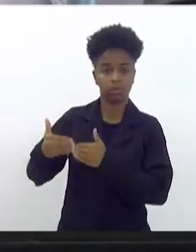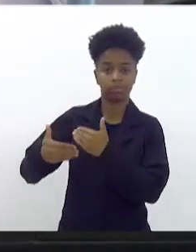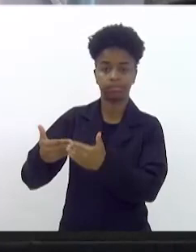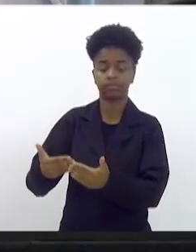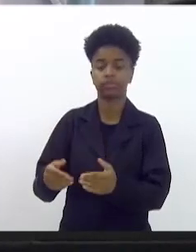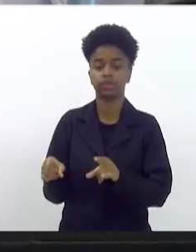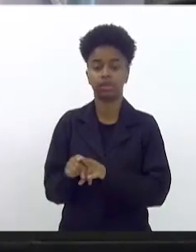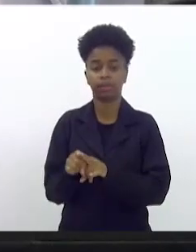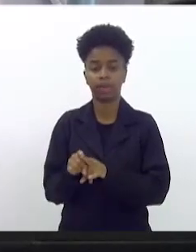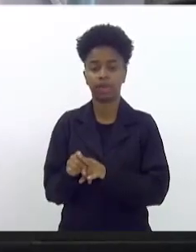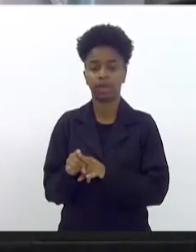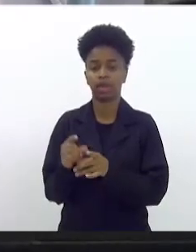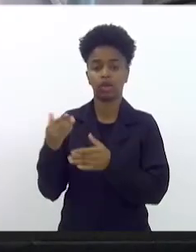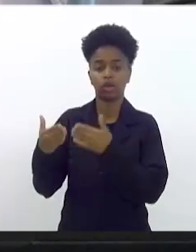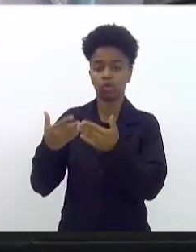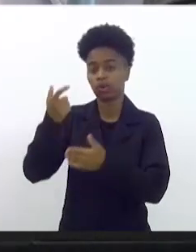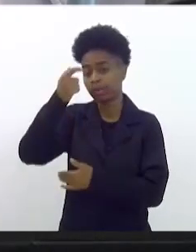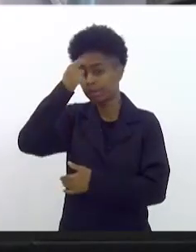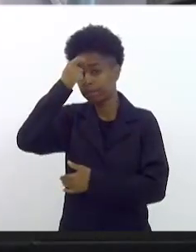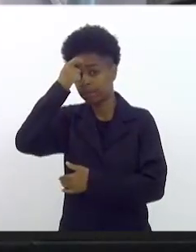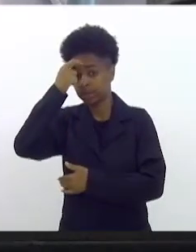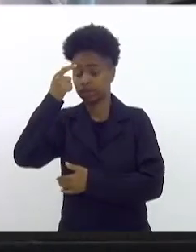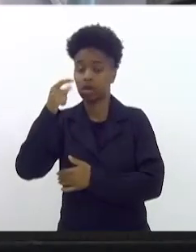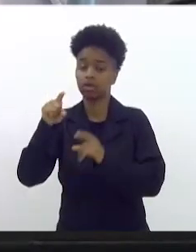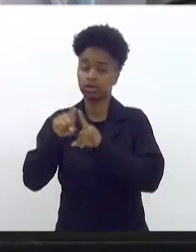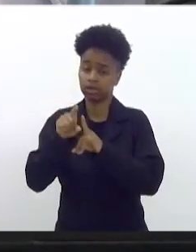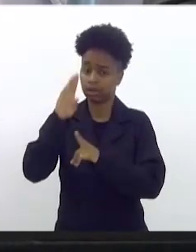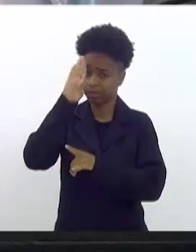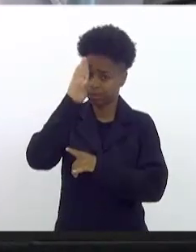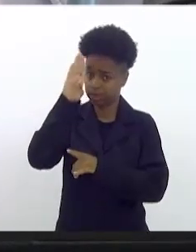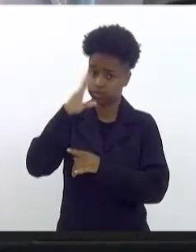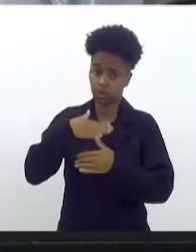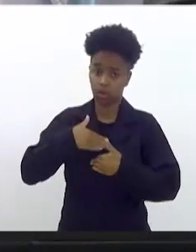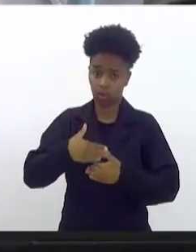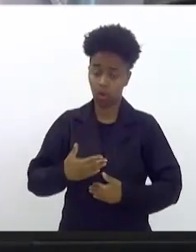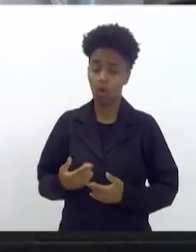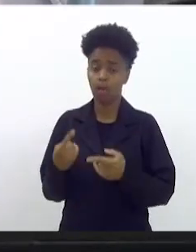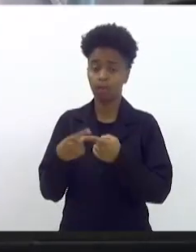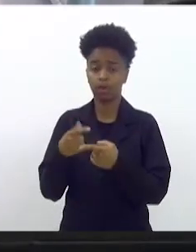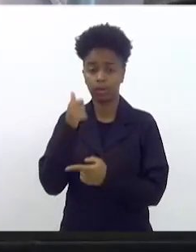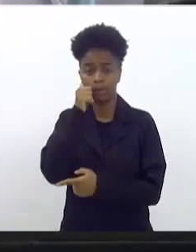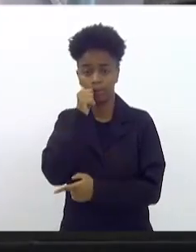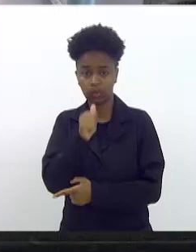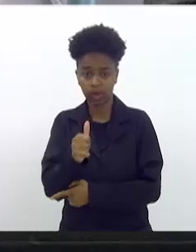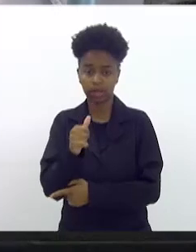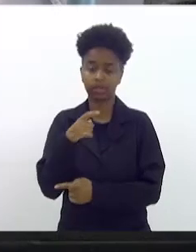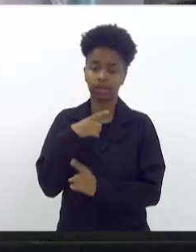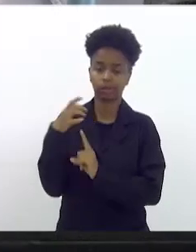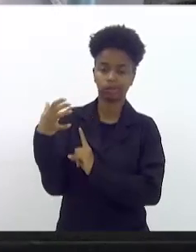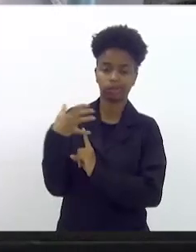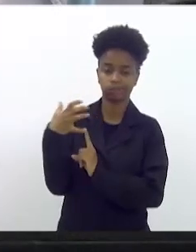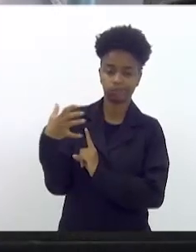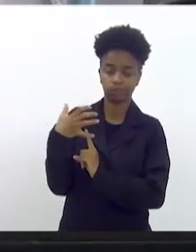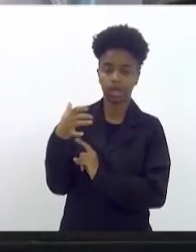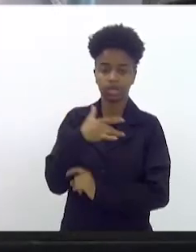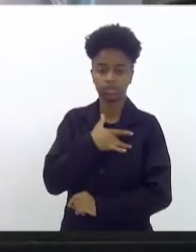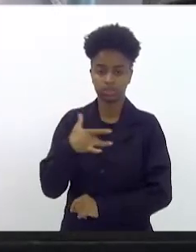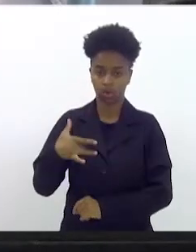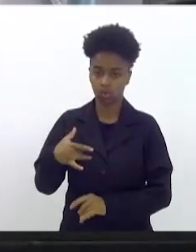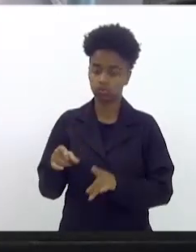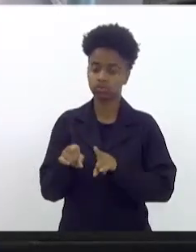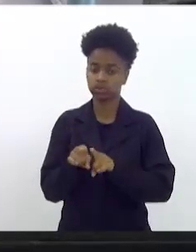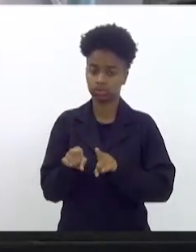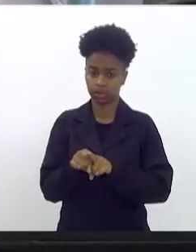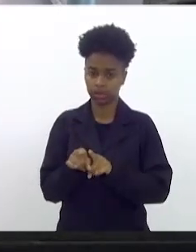as consequências psicológicas, sobretudo, e também físicas, porque as mulheres são afetadas na sua saúde,